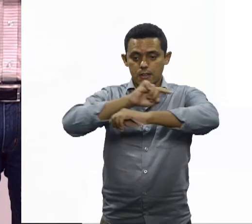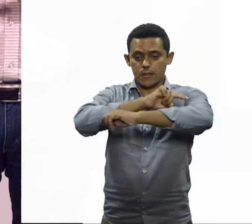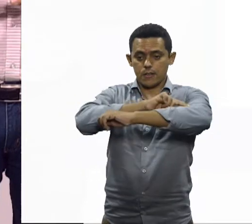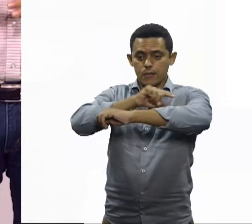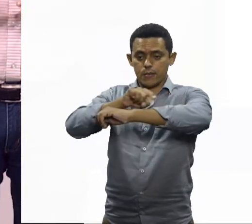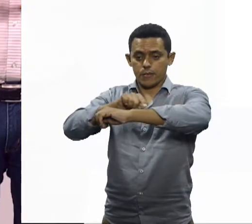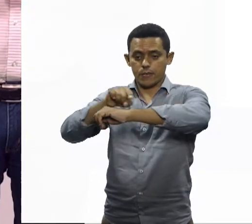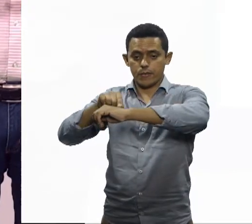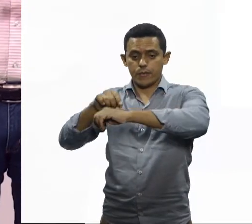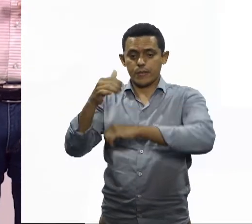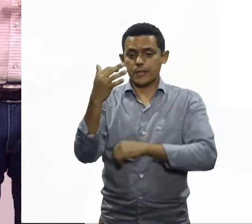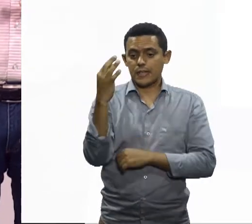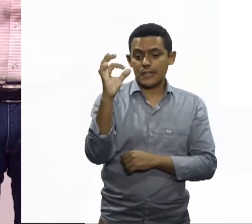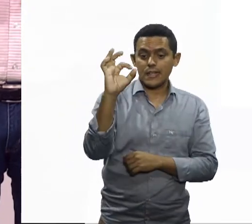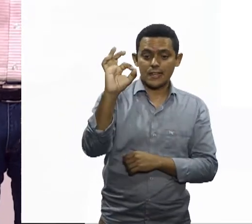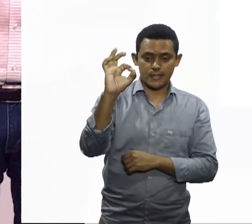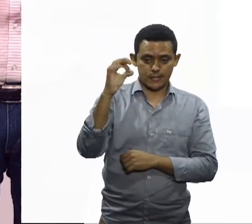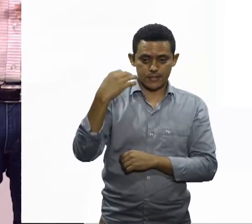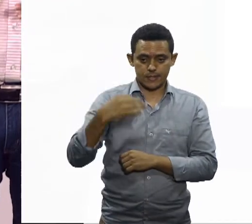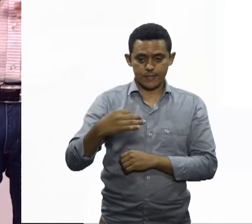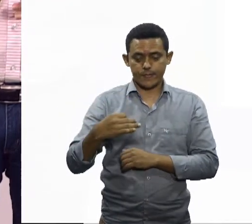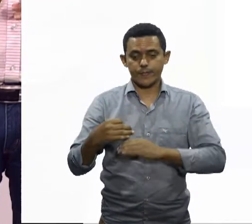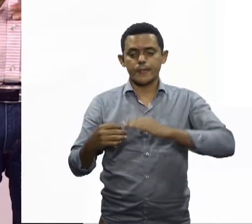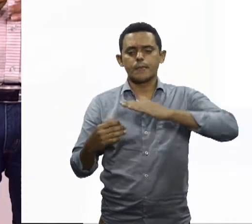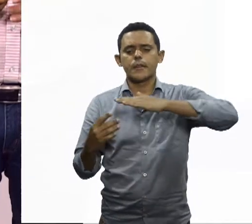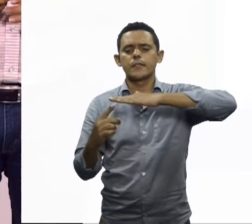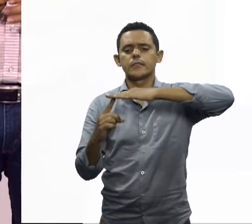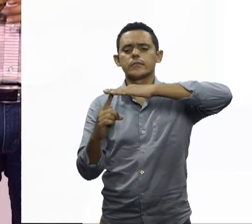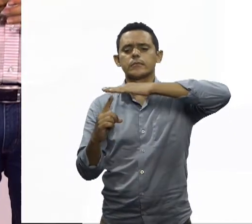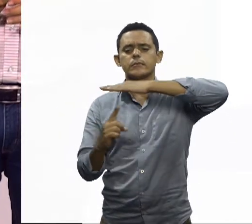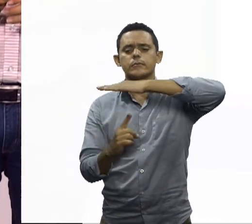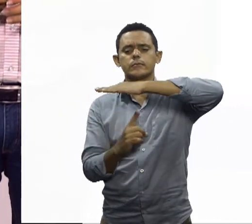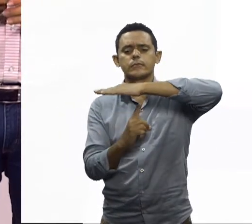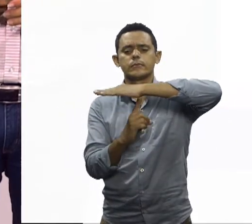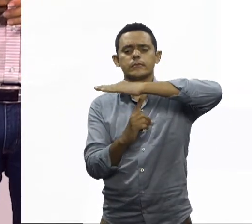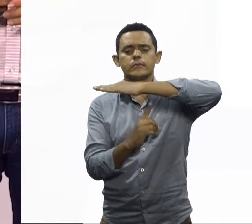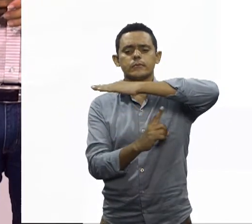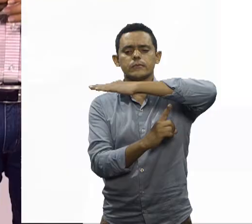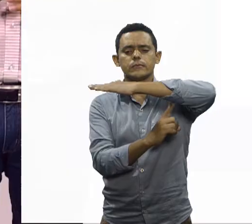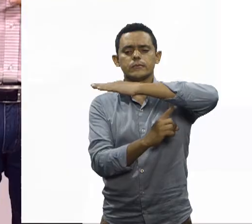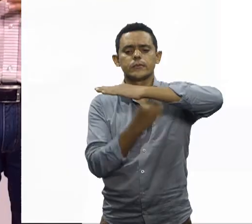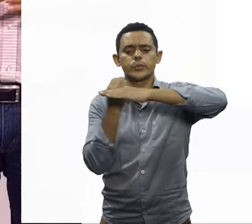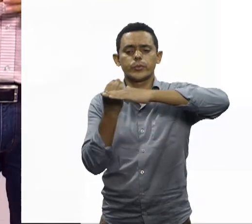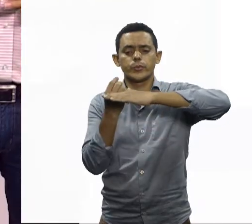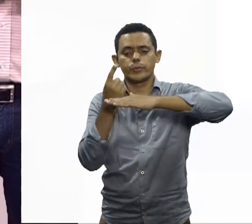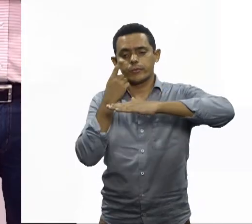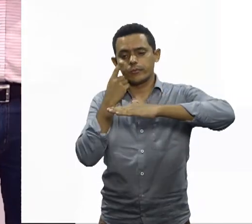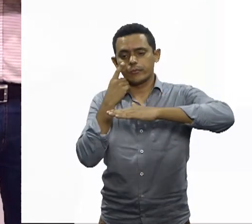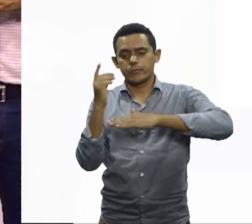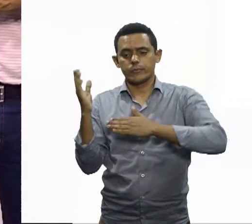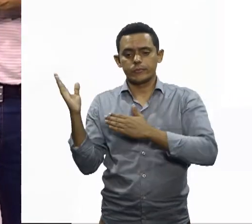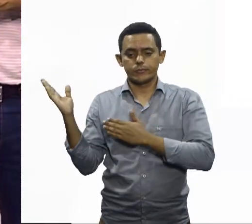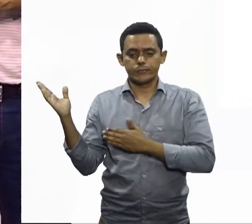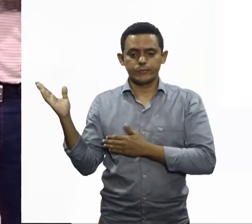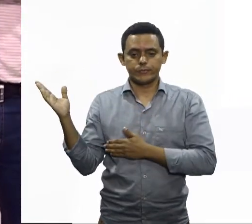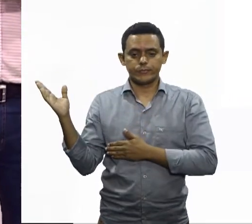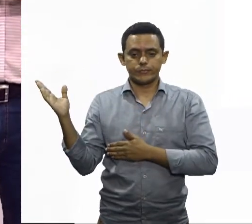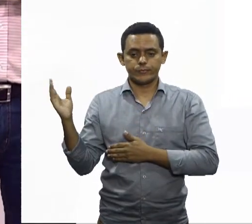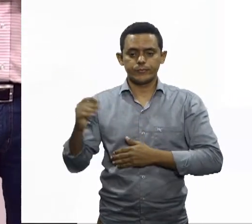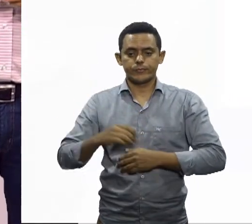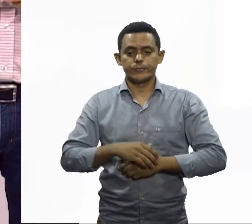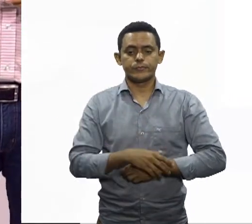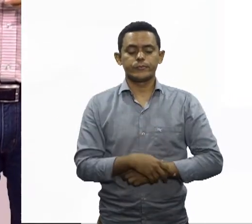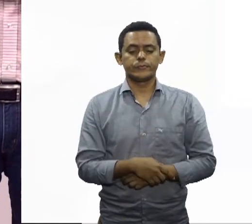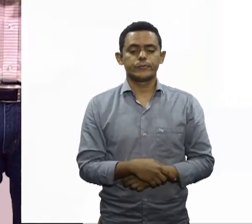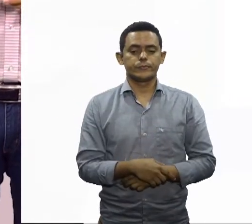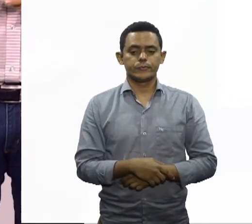unidade imediatamente maior, nesse caso, você deve o quê? Dividir. Então, eu estou ali, ó, mililitro